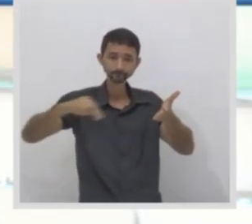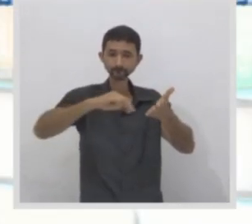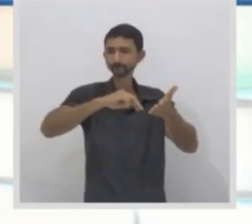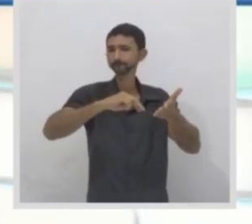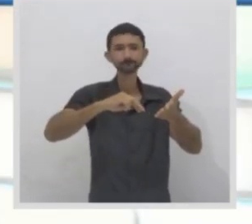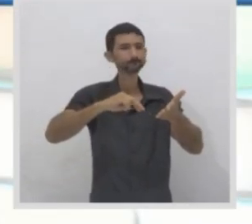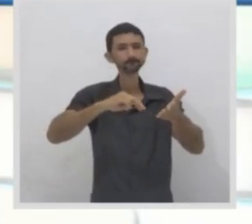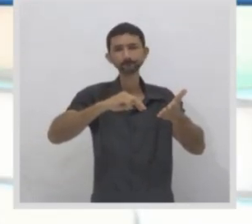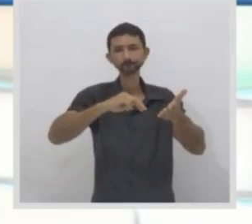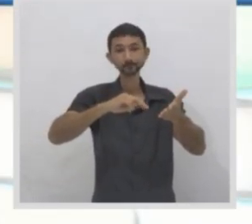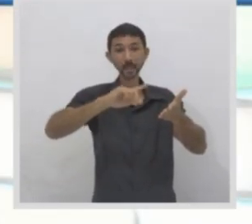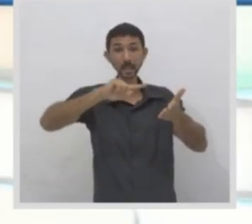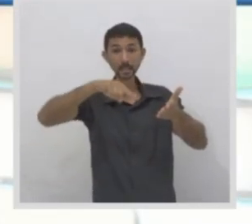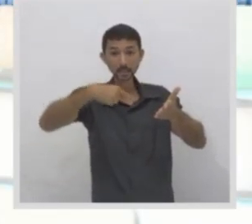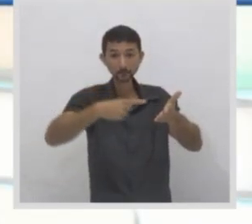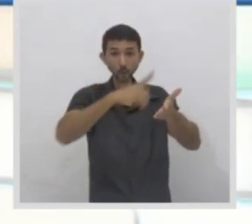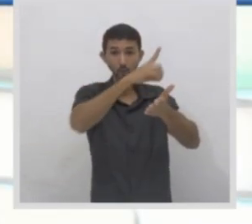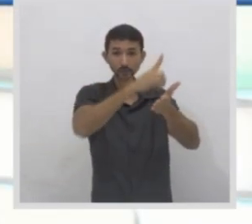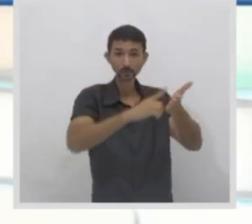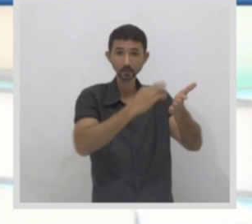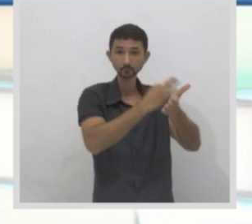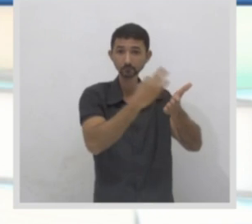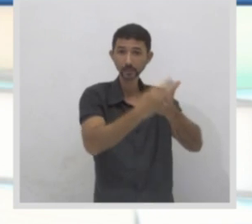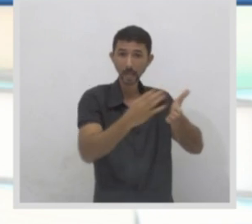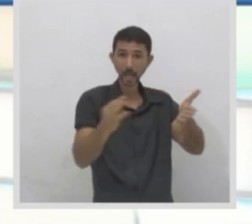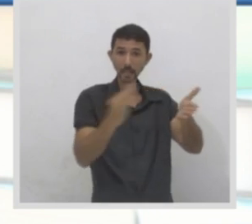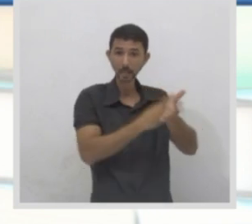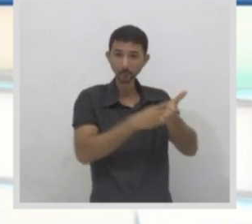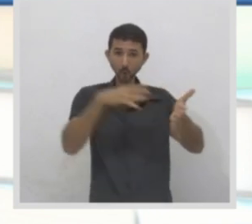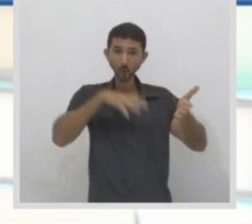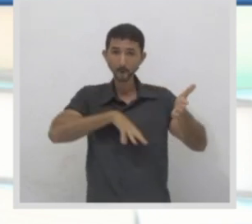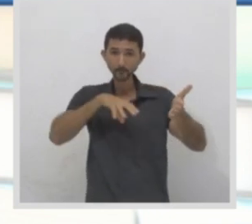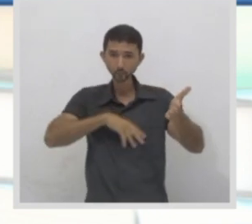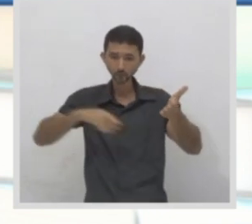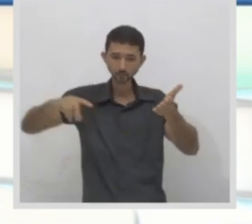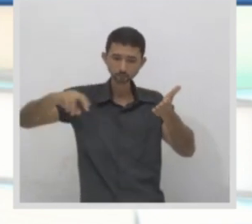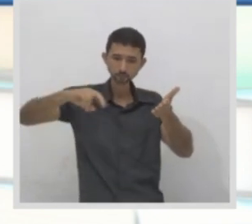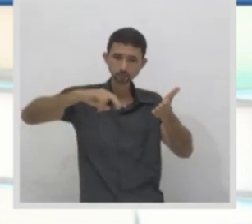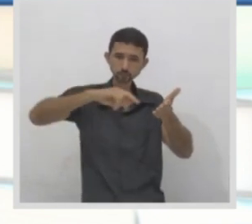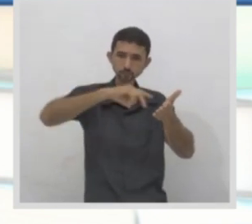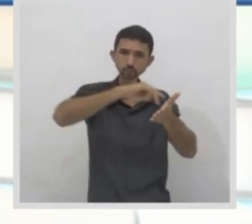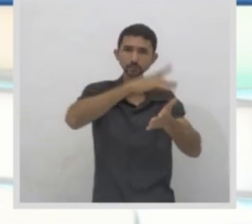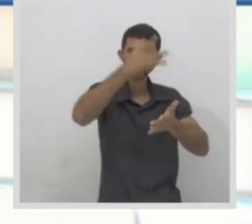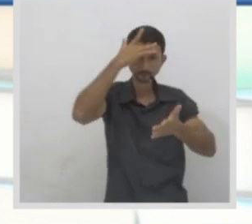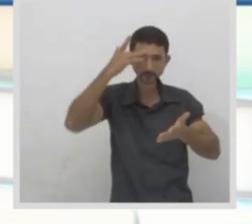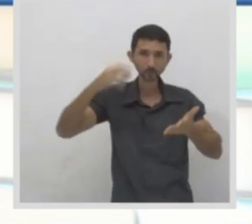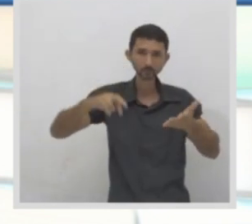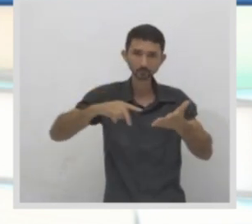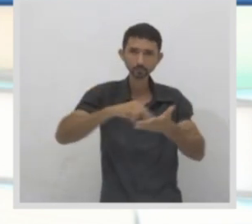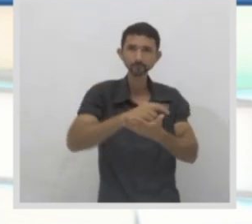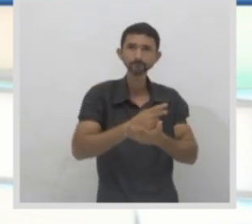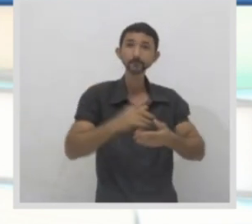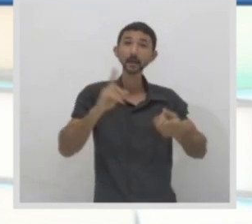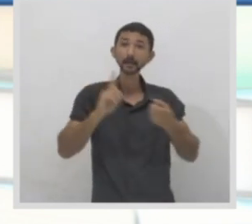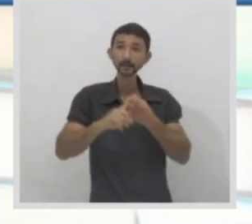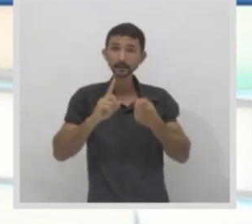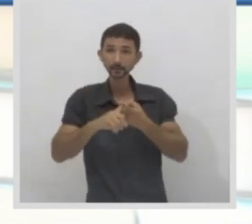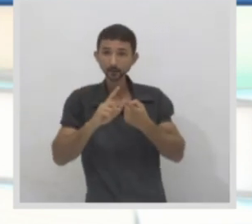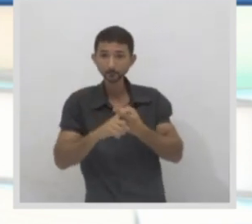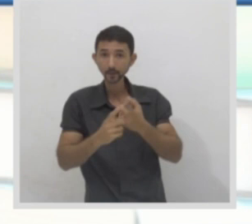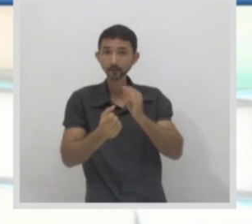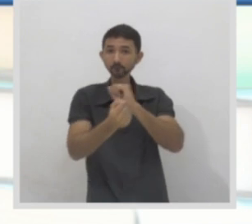consequência dessa União Ibérica foi que o comércio negreiro, do tráfico negreiro, ele acabou